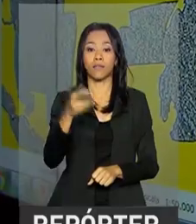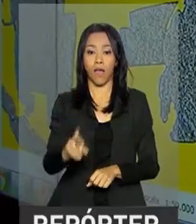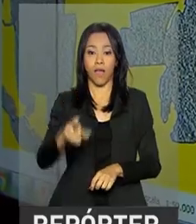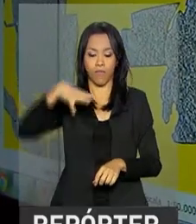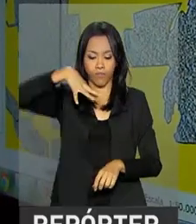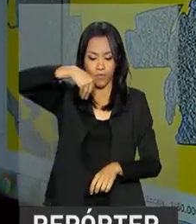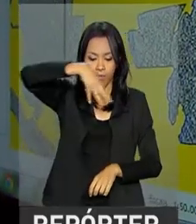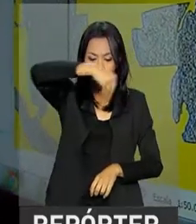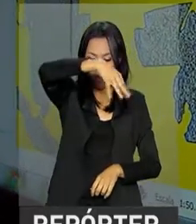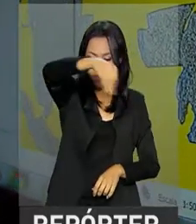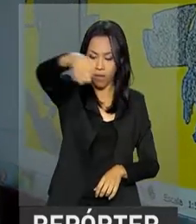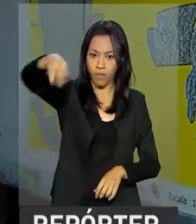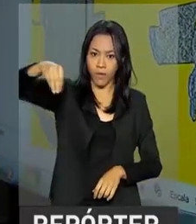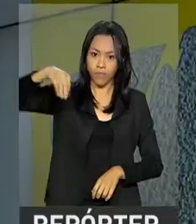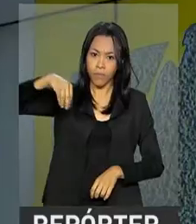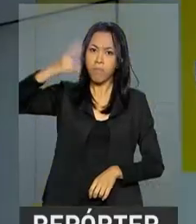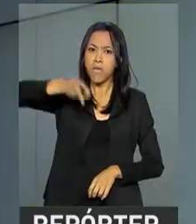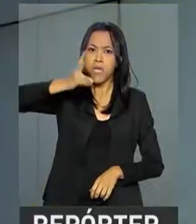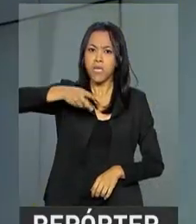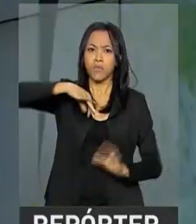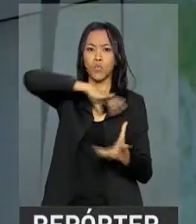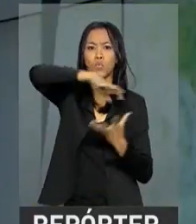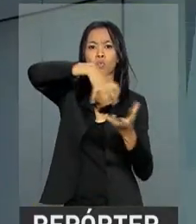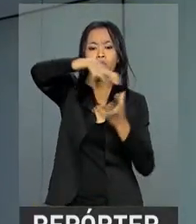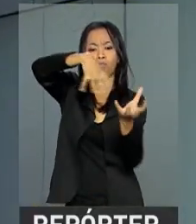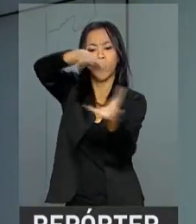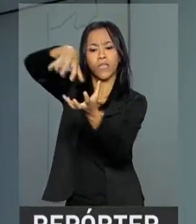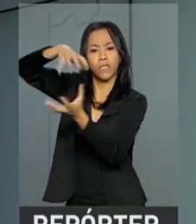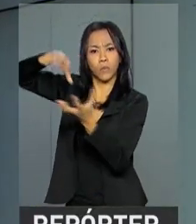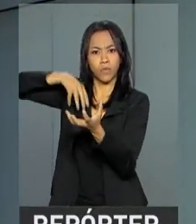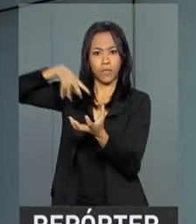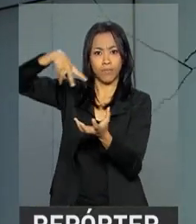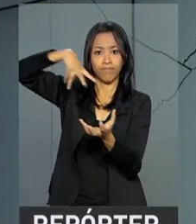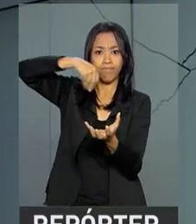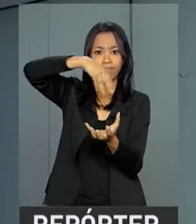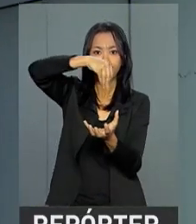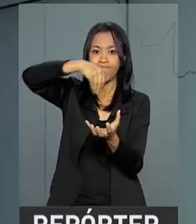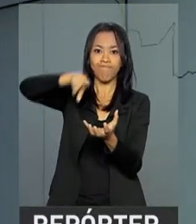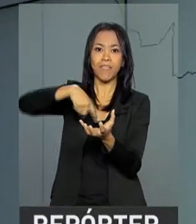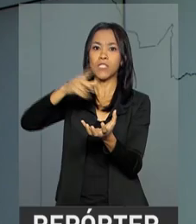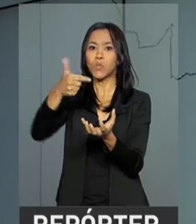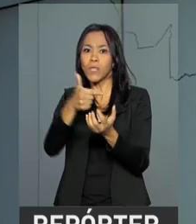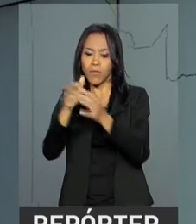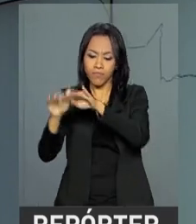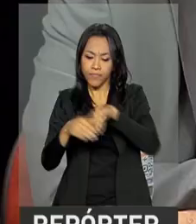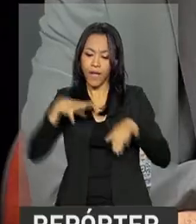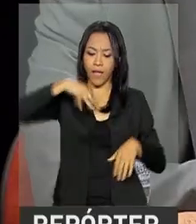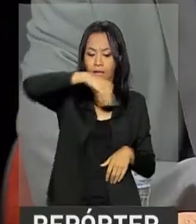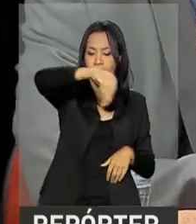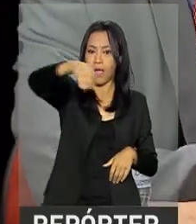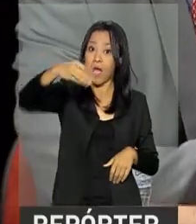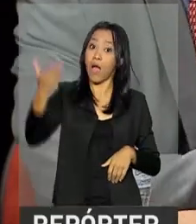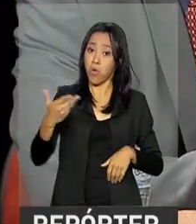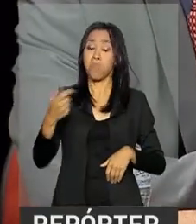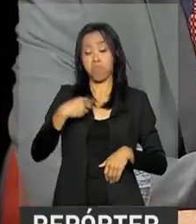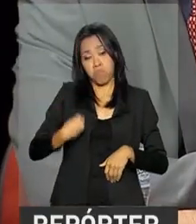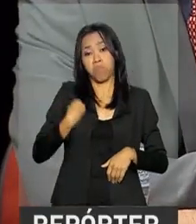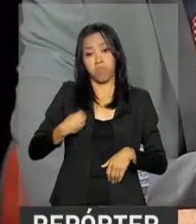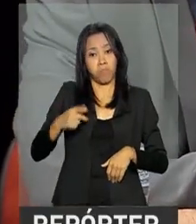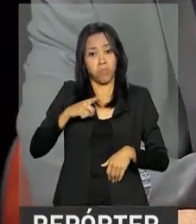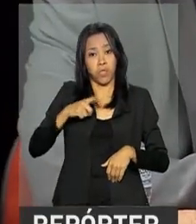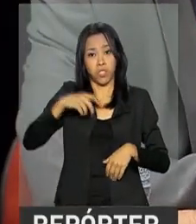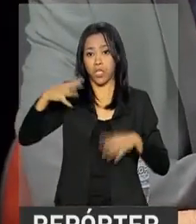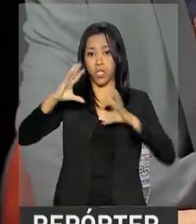mesmo com a presença de nuvens o que antes só era possível nos períodos em que não havia muita nebulosidade para o ministro da defesa